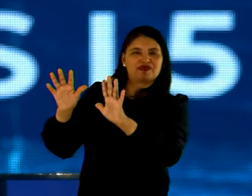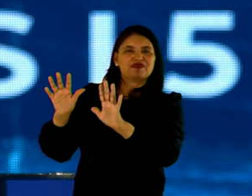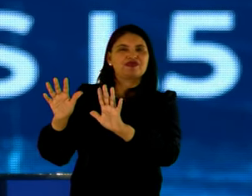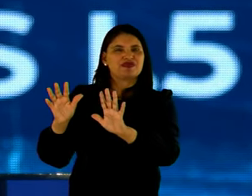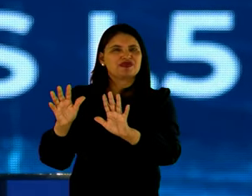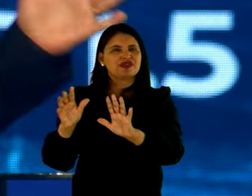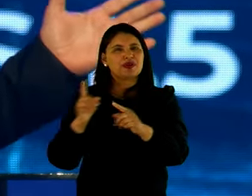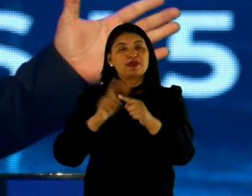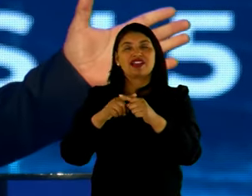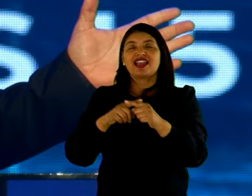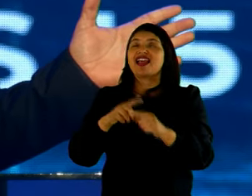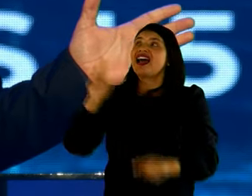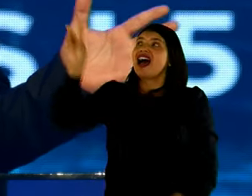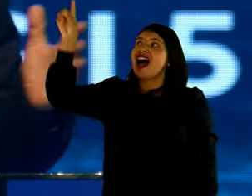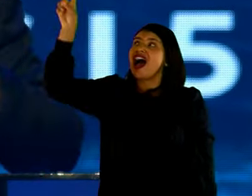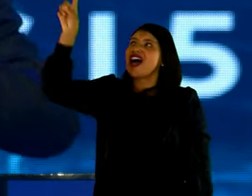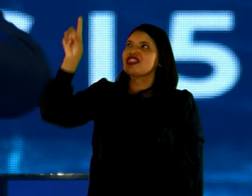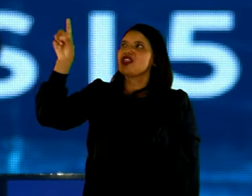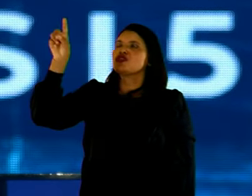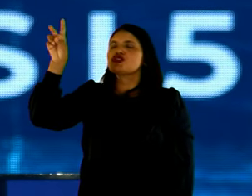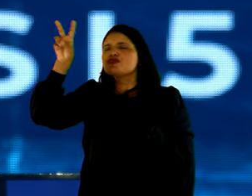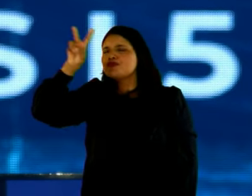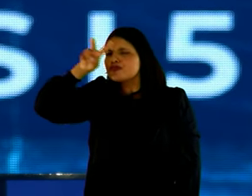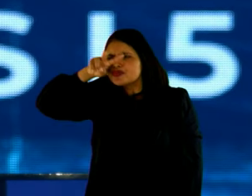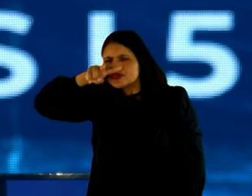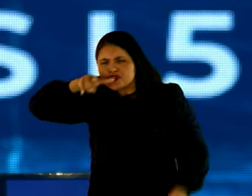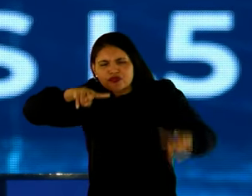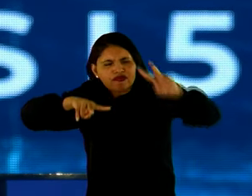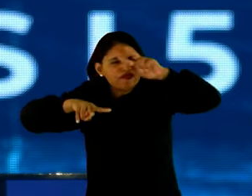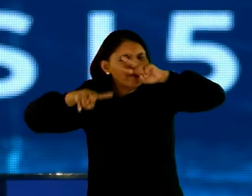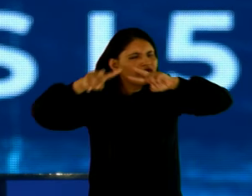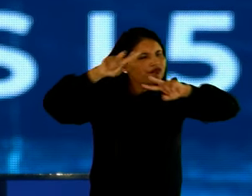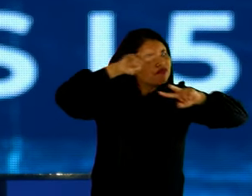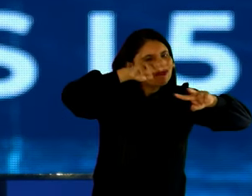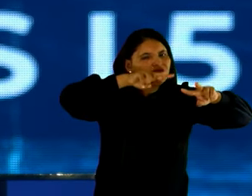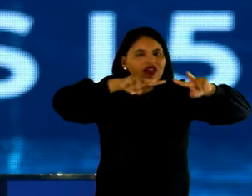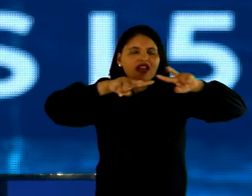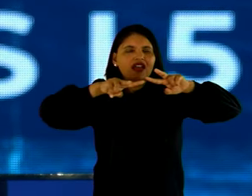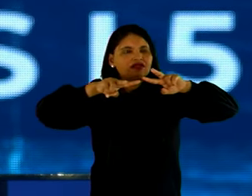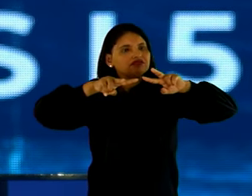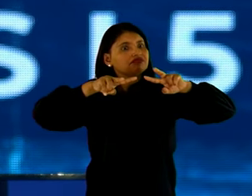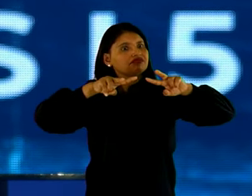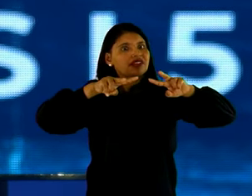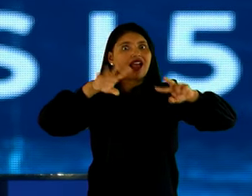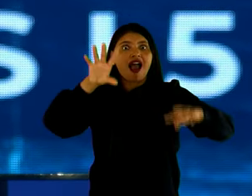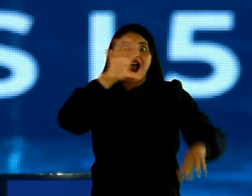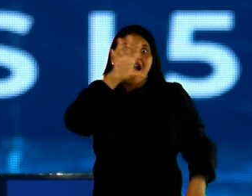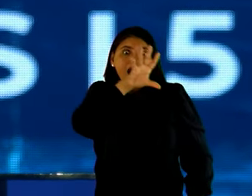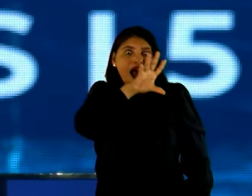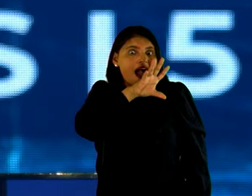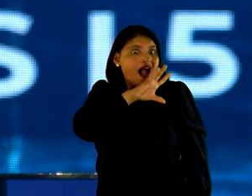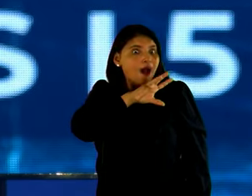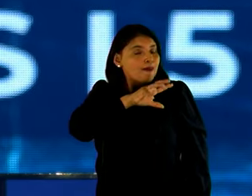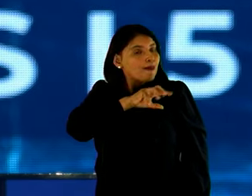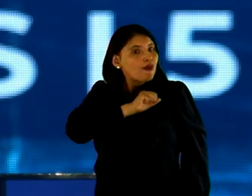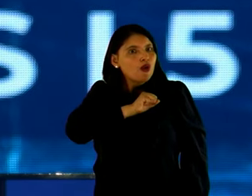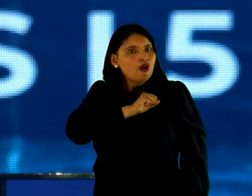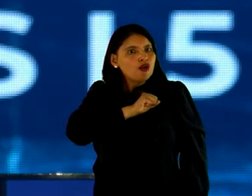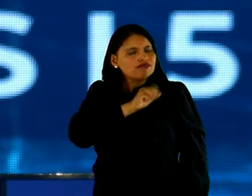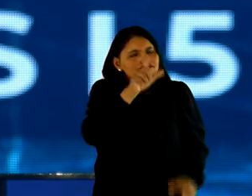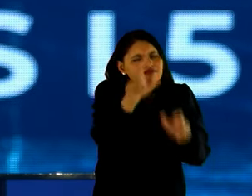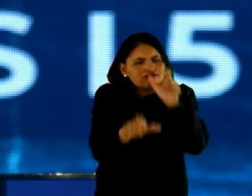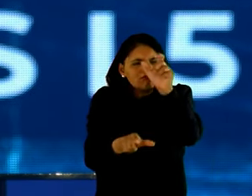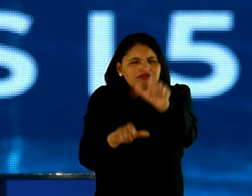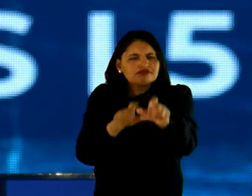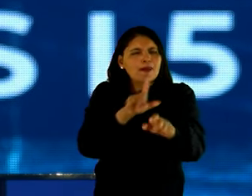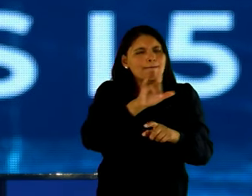Deus não olha isso. Ele olha aqui dentro, irmãos, ó, o coração da pessoa. E ele trabalha aqui dentro do coração da